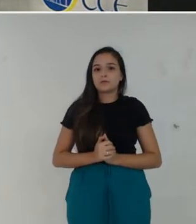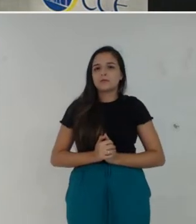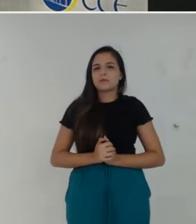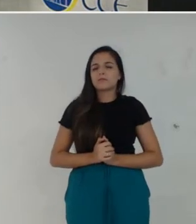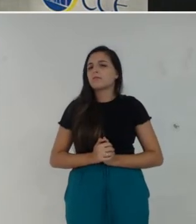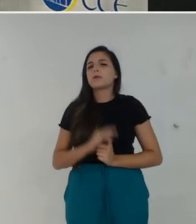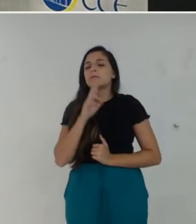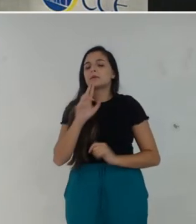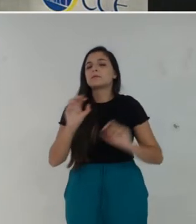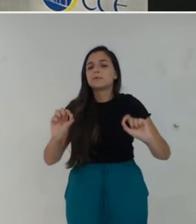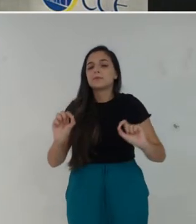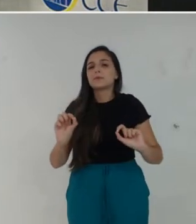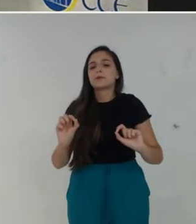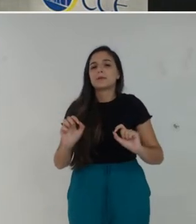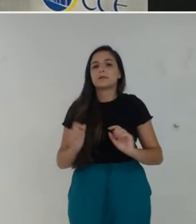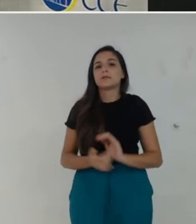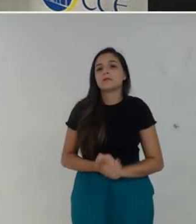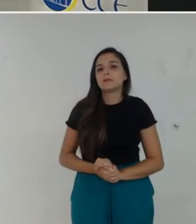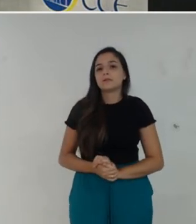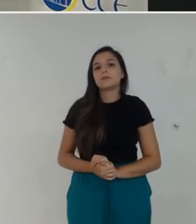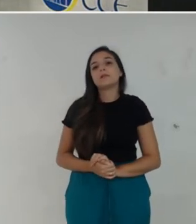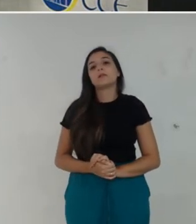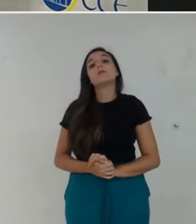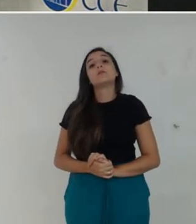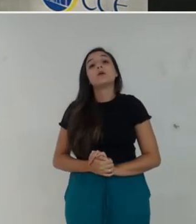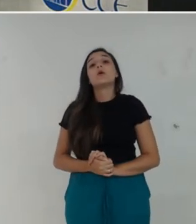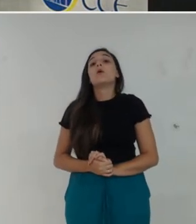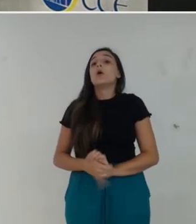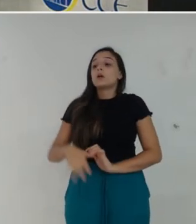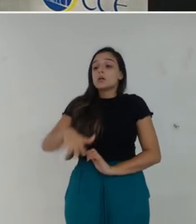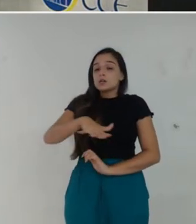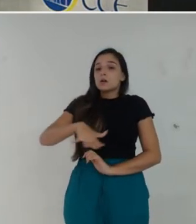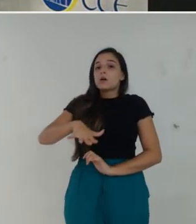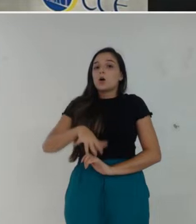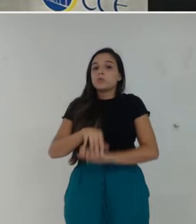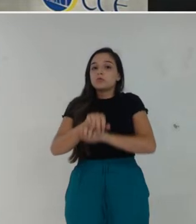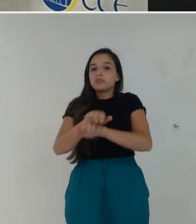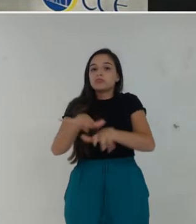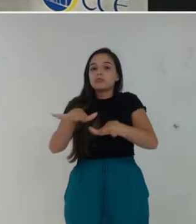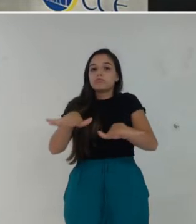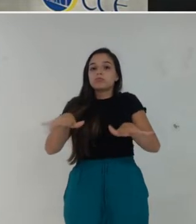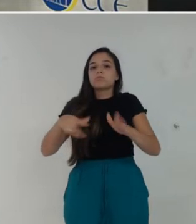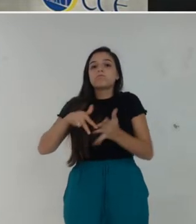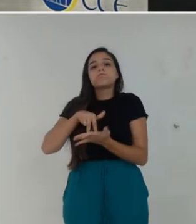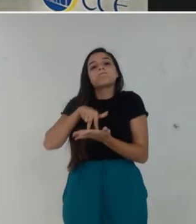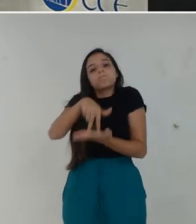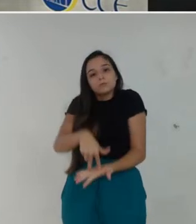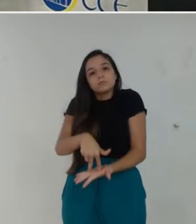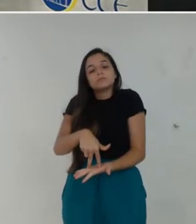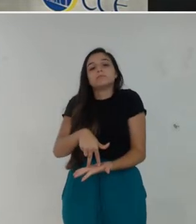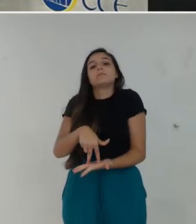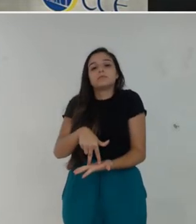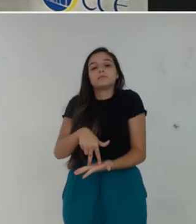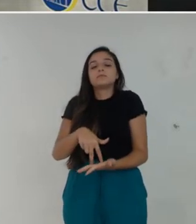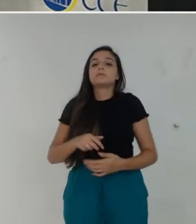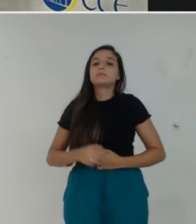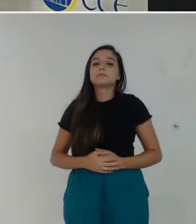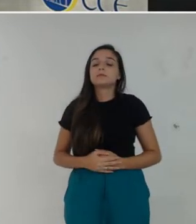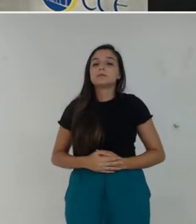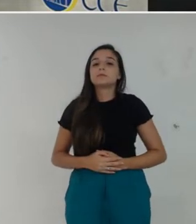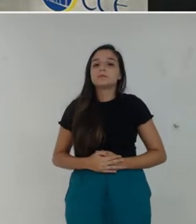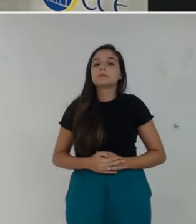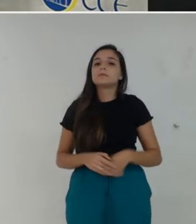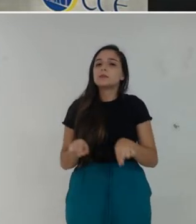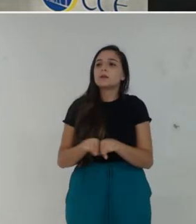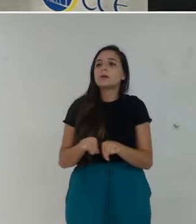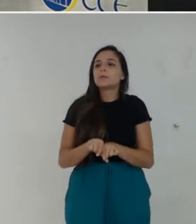que o campo ele está se consolidando, e aí a gente vai ver em outros dados, e cerca de